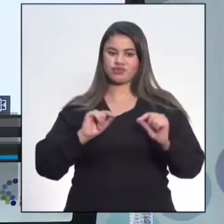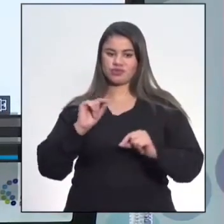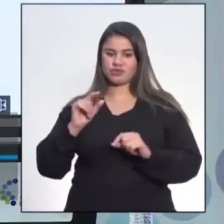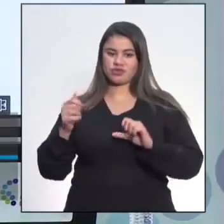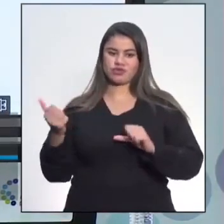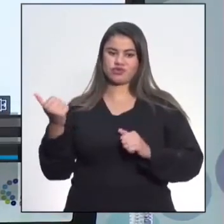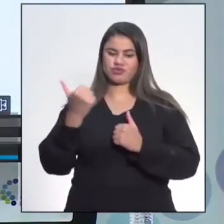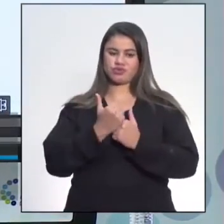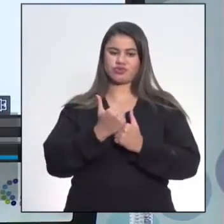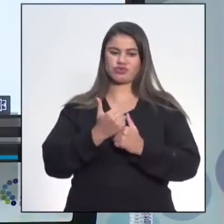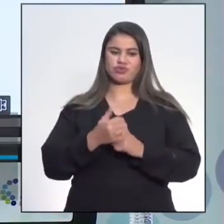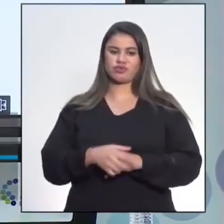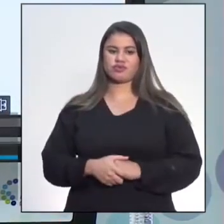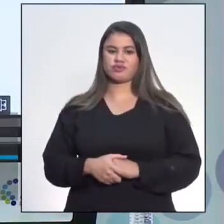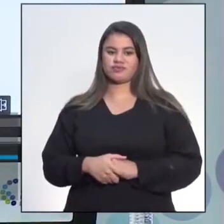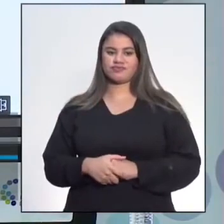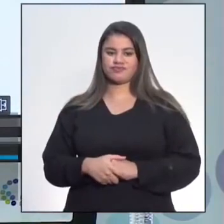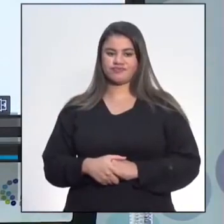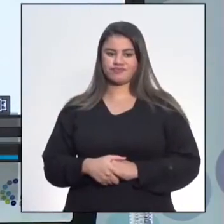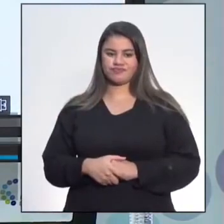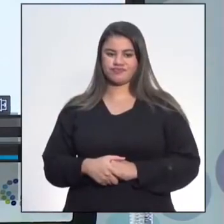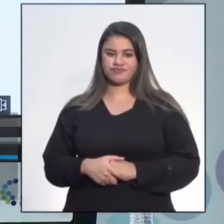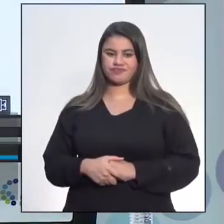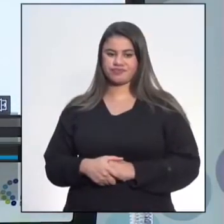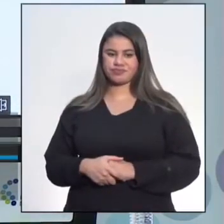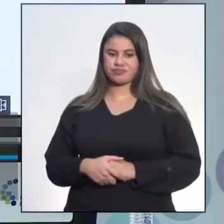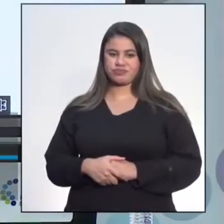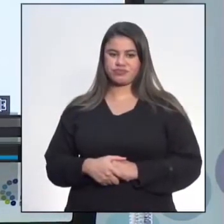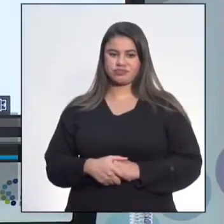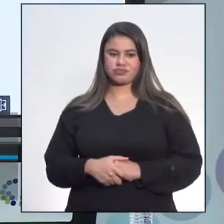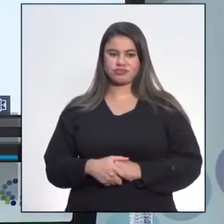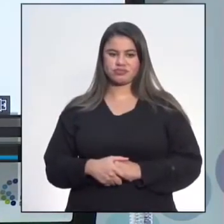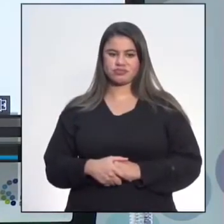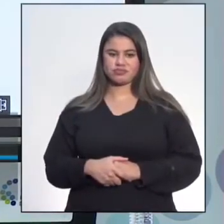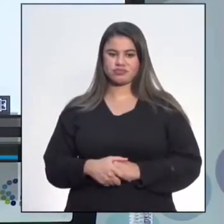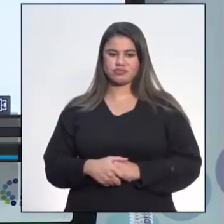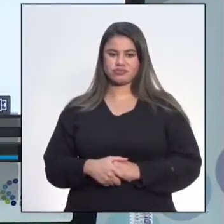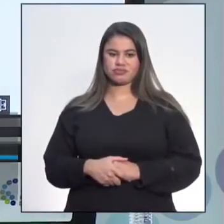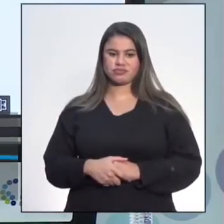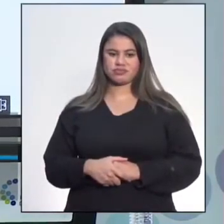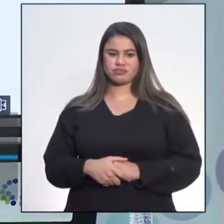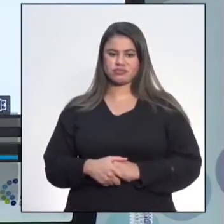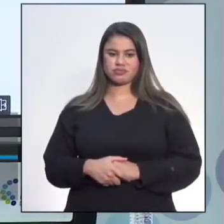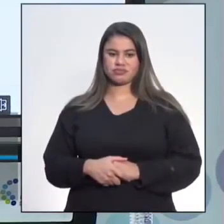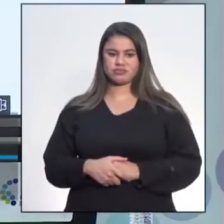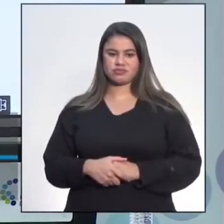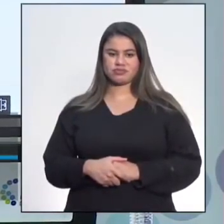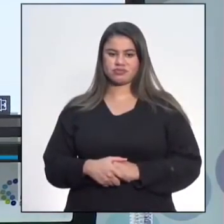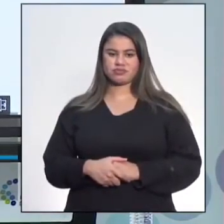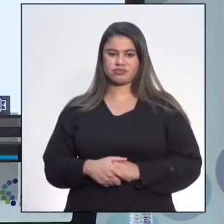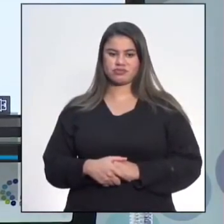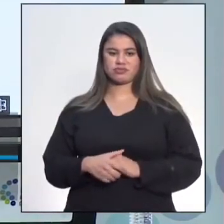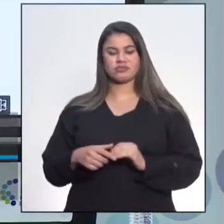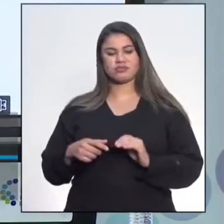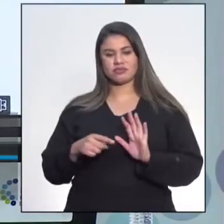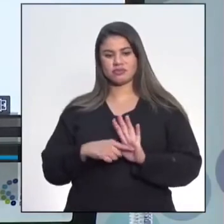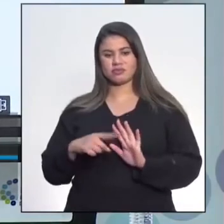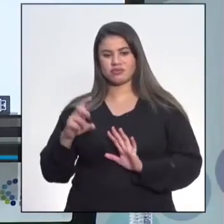eu vou ter -5 vezes 0, que dá 0. -5 vezes 1, que dá